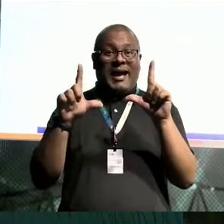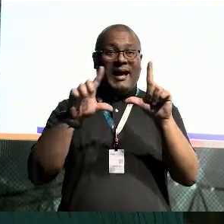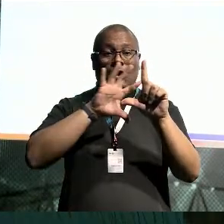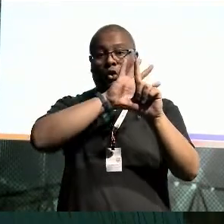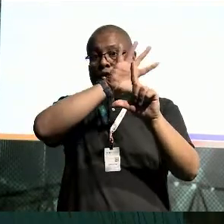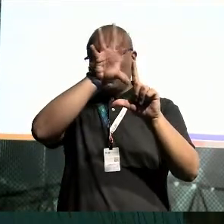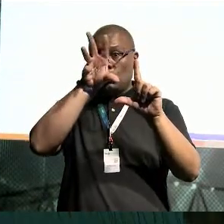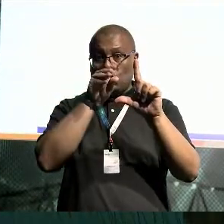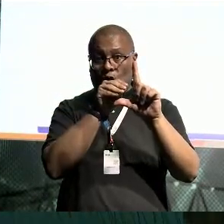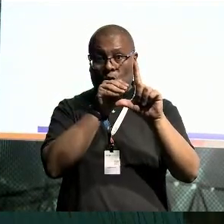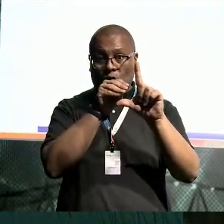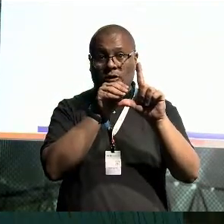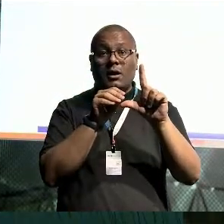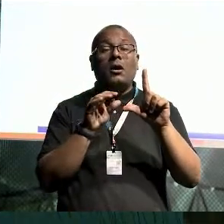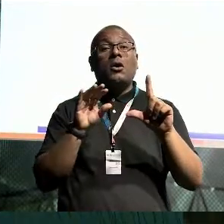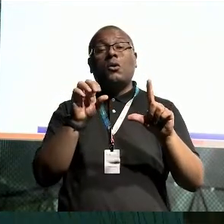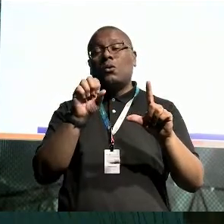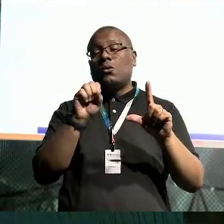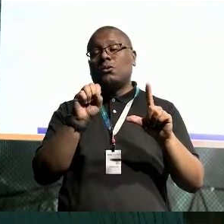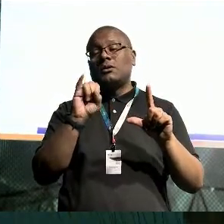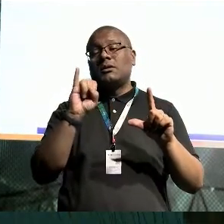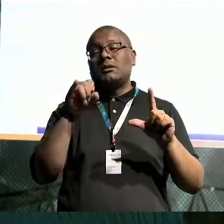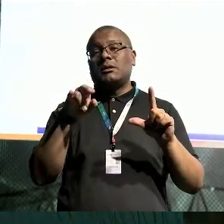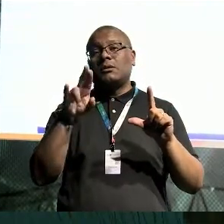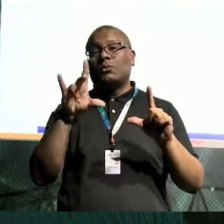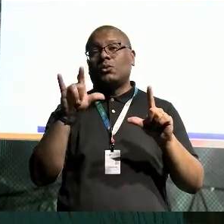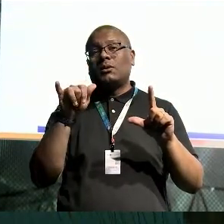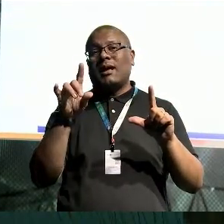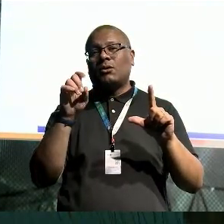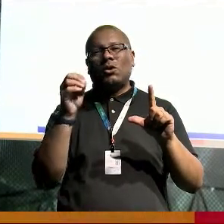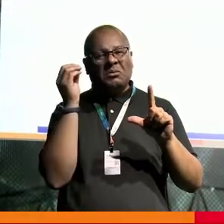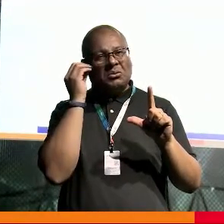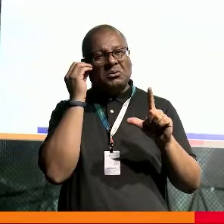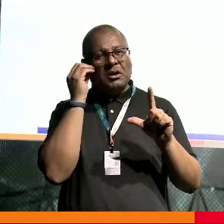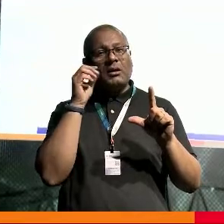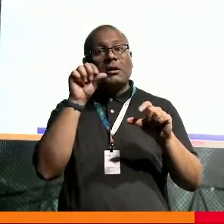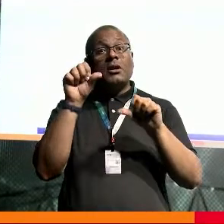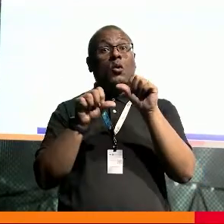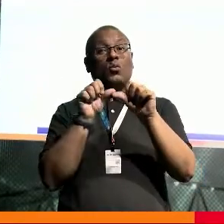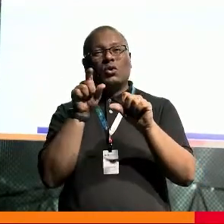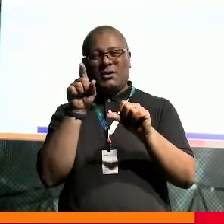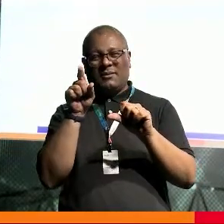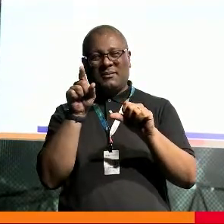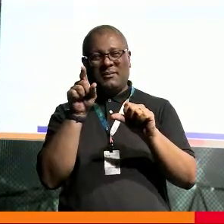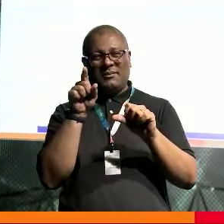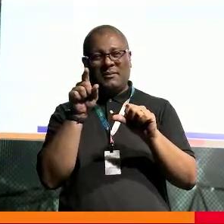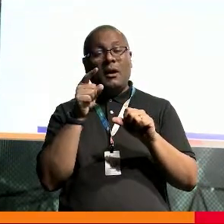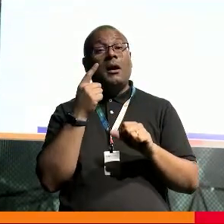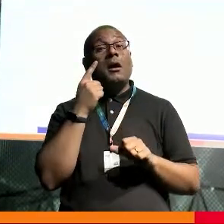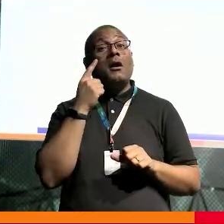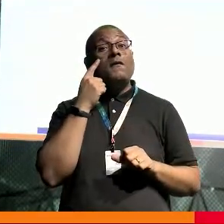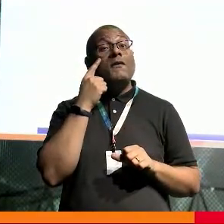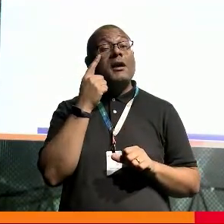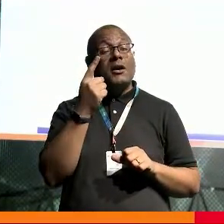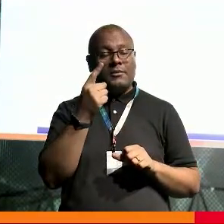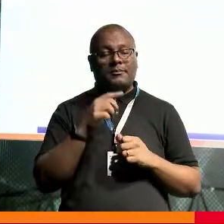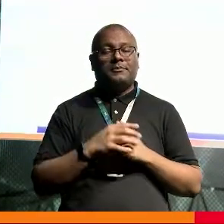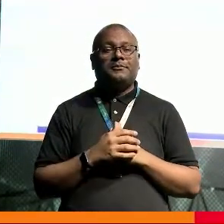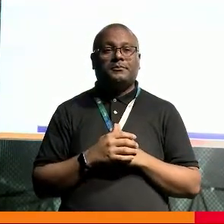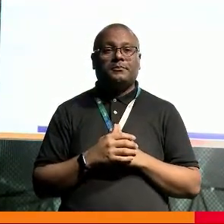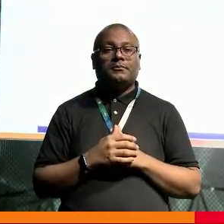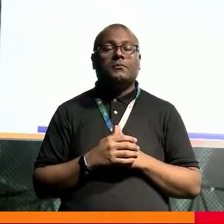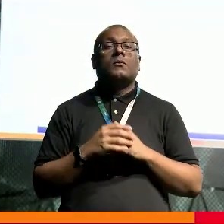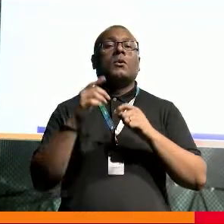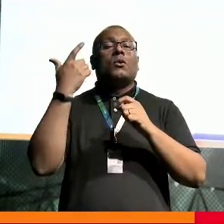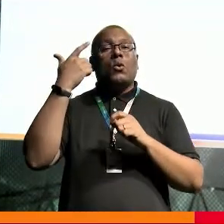eu quero testar só um simulador, aí aqui eu preciso mudar para simulador. Deixei aqui só para vocês verem como funciona. Aqui em